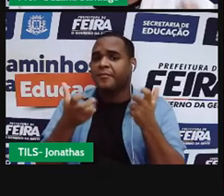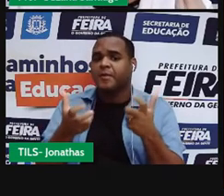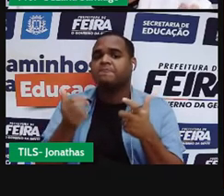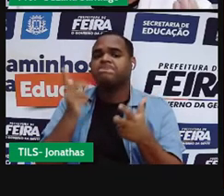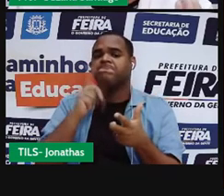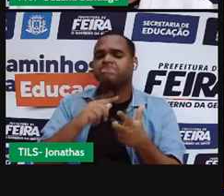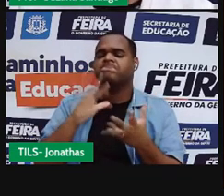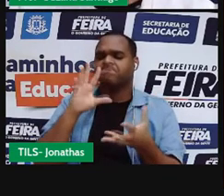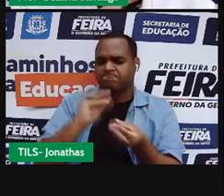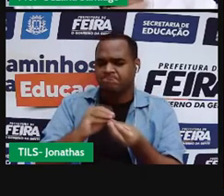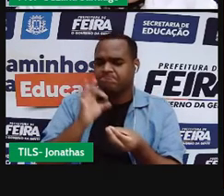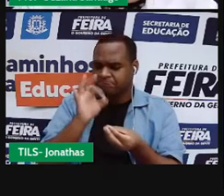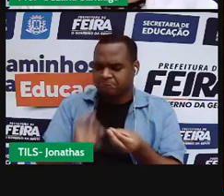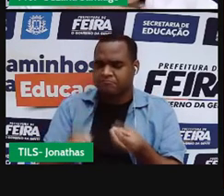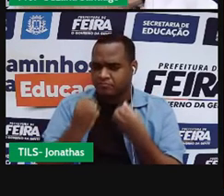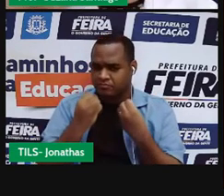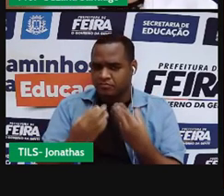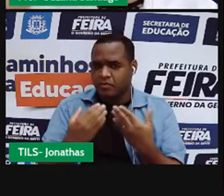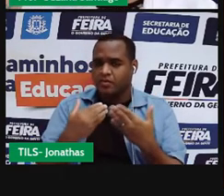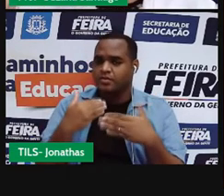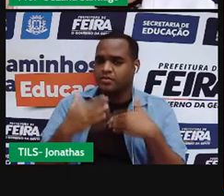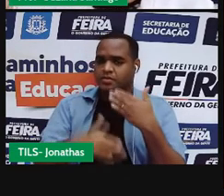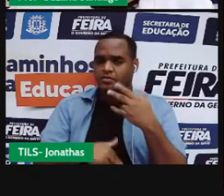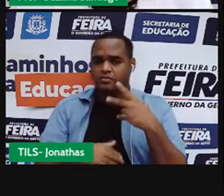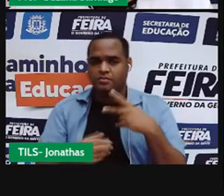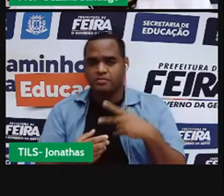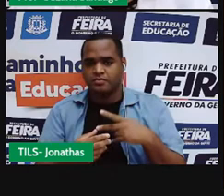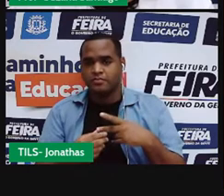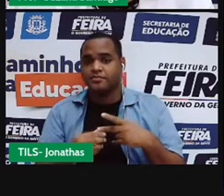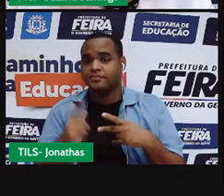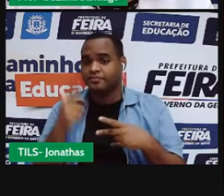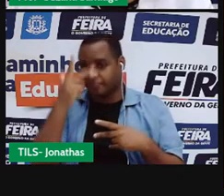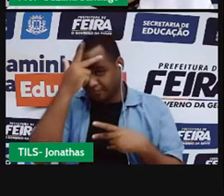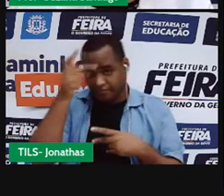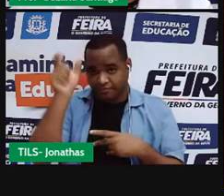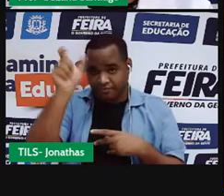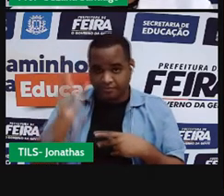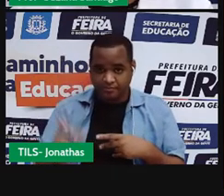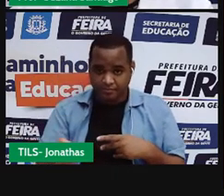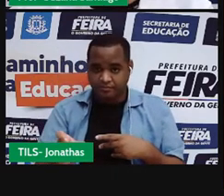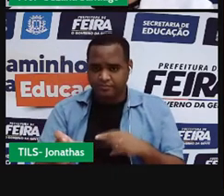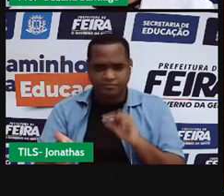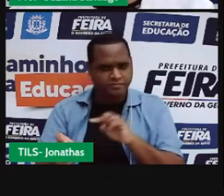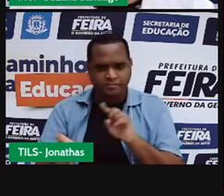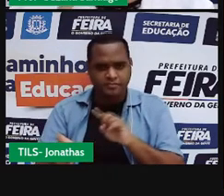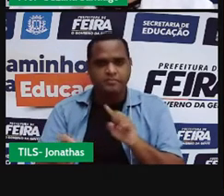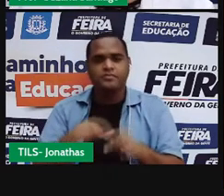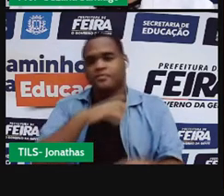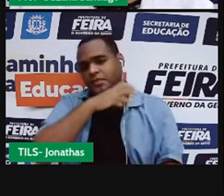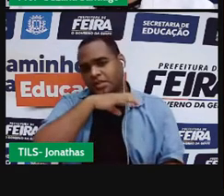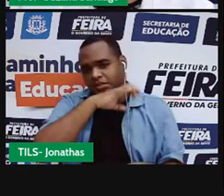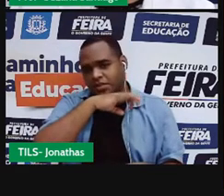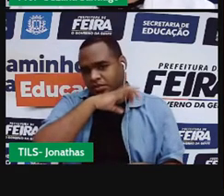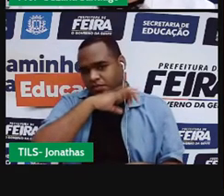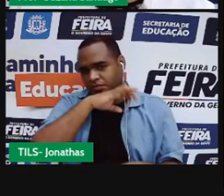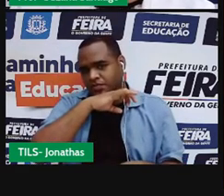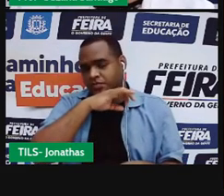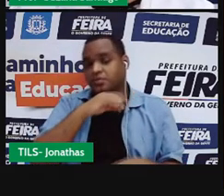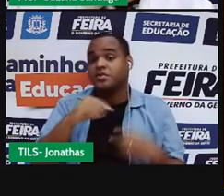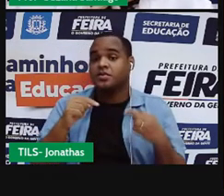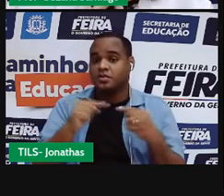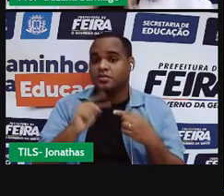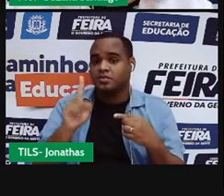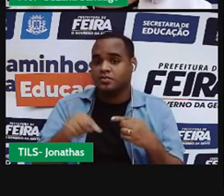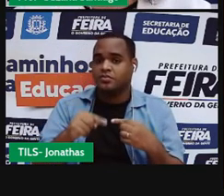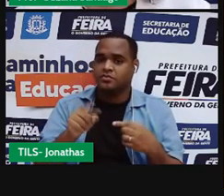realmente tem reação, eles passam para o teste em vivo, mas com animais. Então, vai ser testada a vacina em seres